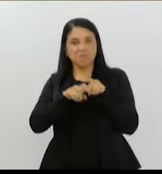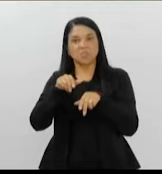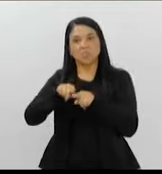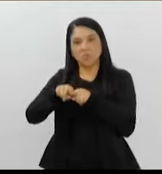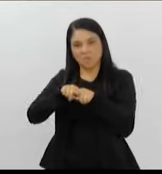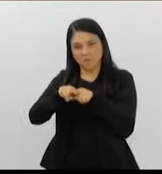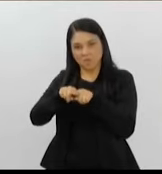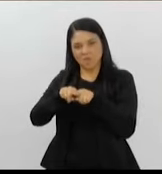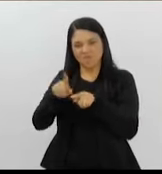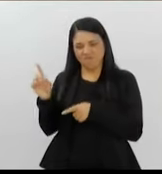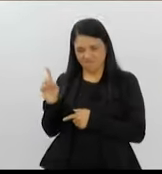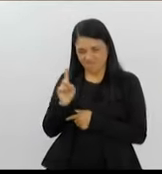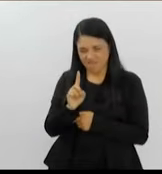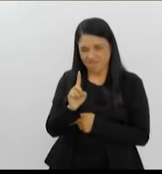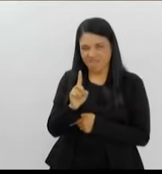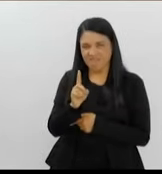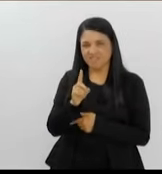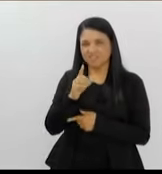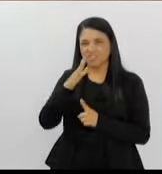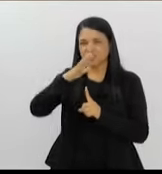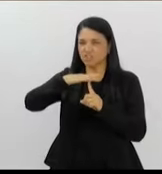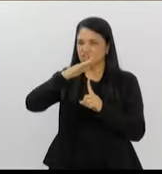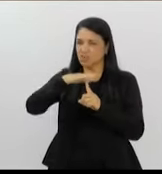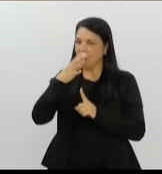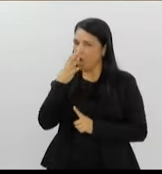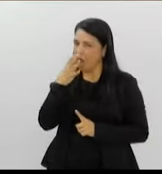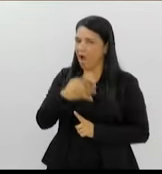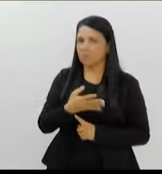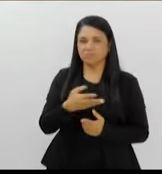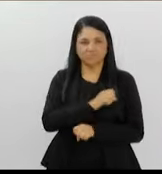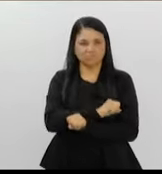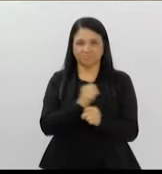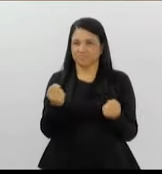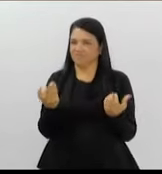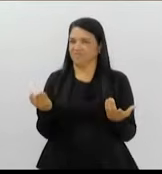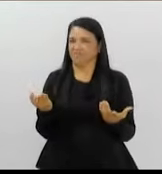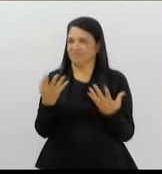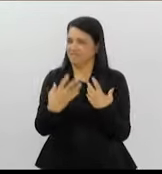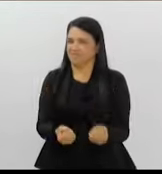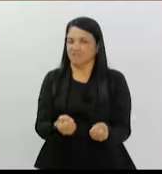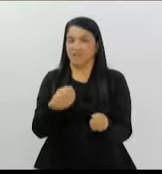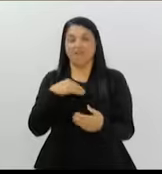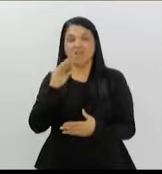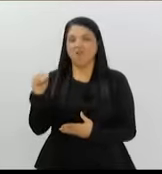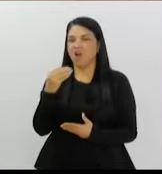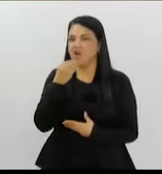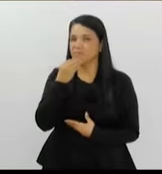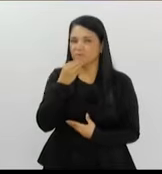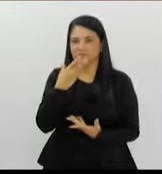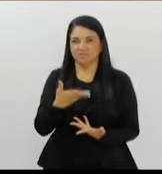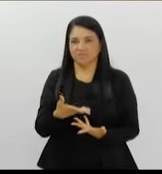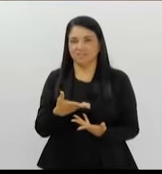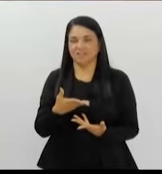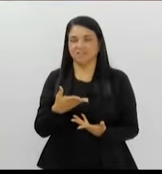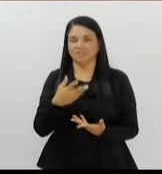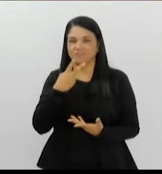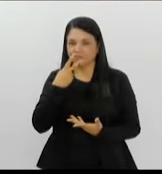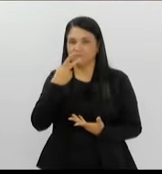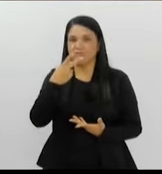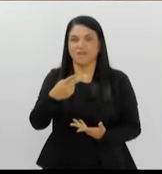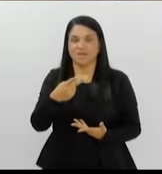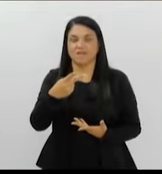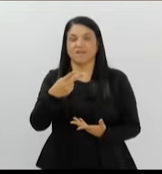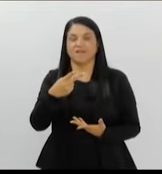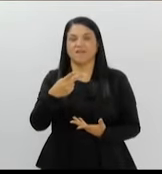aqui e fazer esse tipo de acusação, me dá a oportunidade de mais uma vez reafirmar. Não é acusação